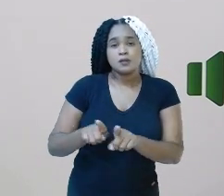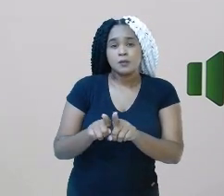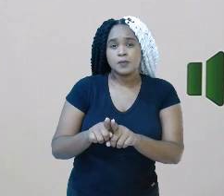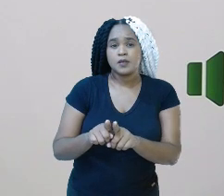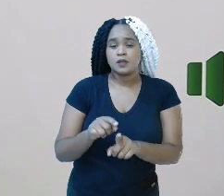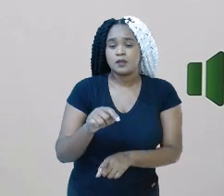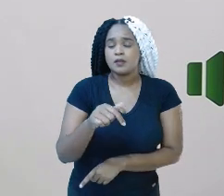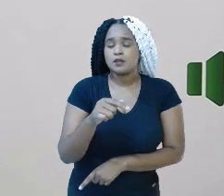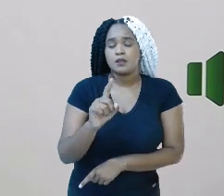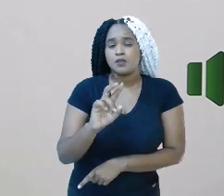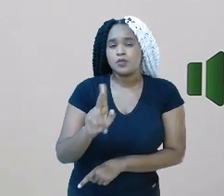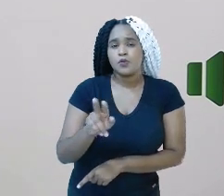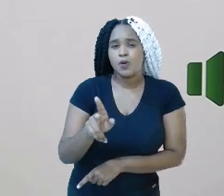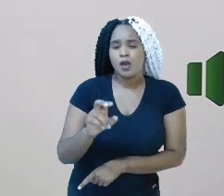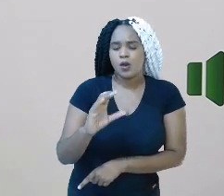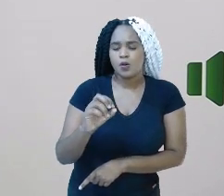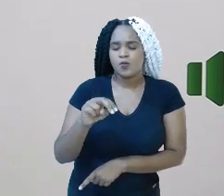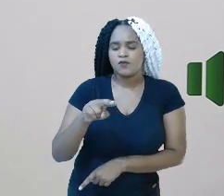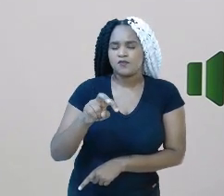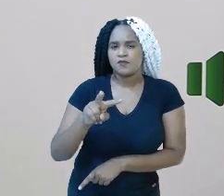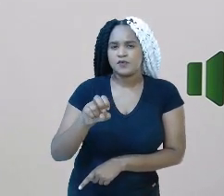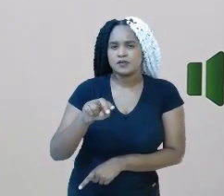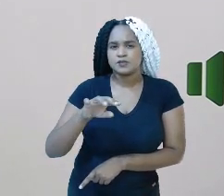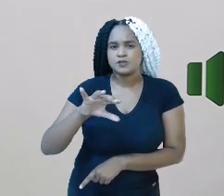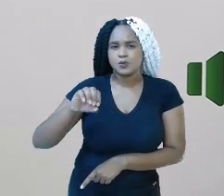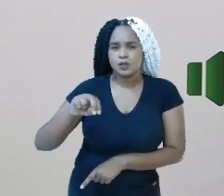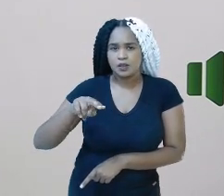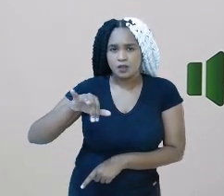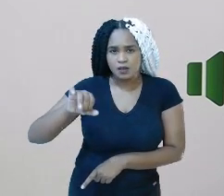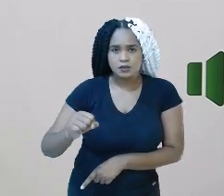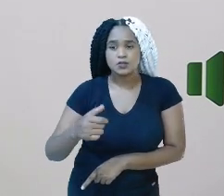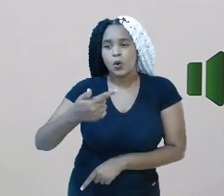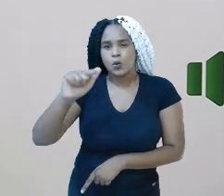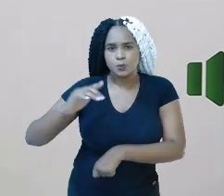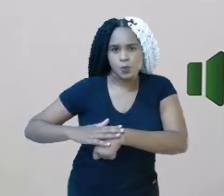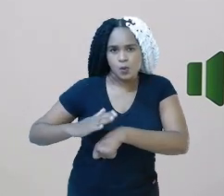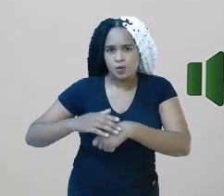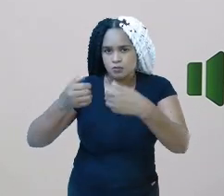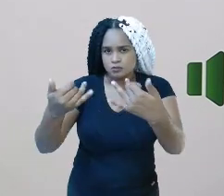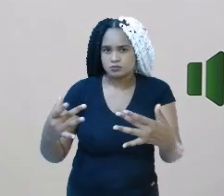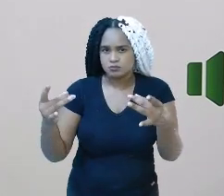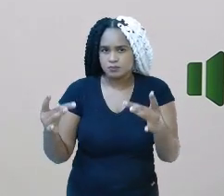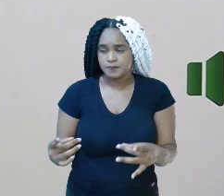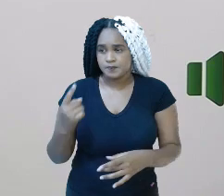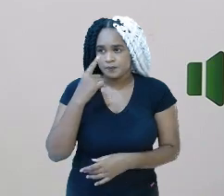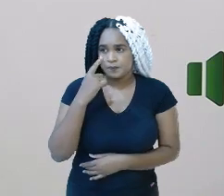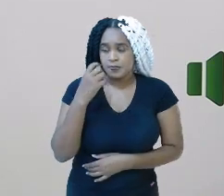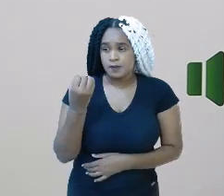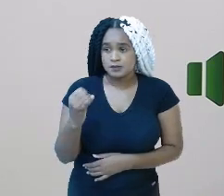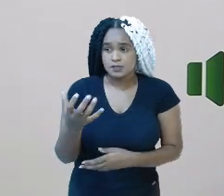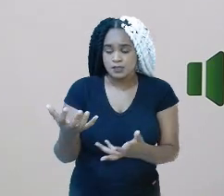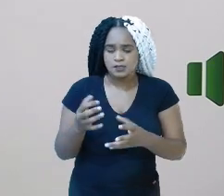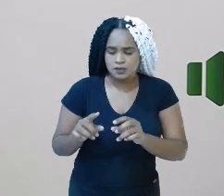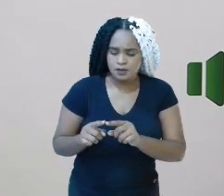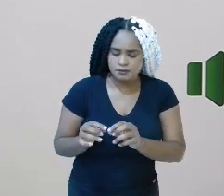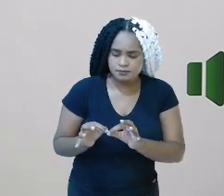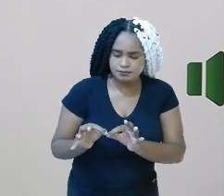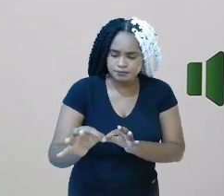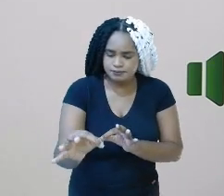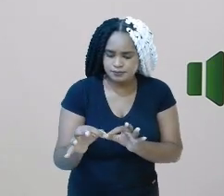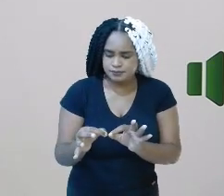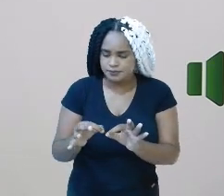depois sobre isso. Por exemplo, para medir comprimentos ou distâncias, usamos unidades como